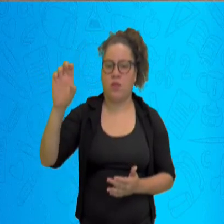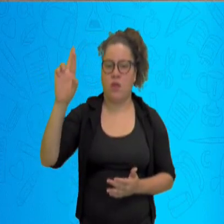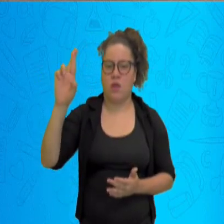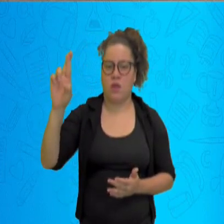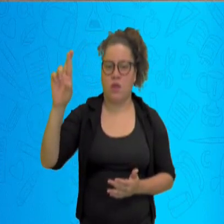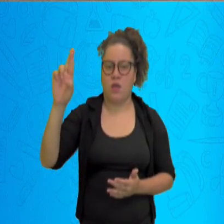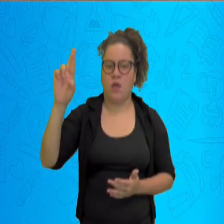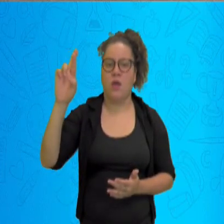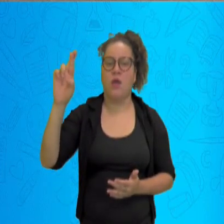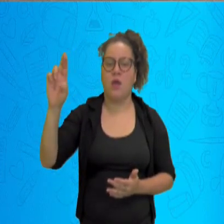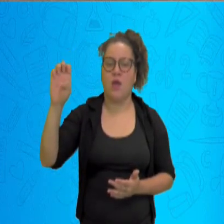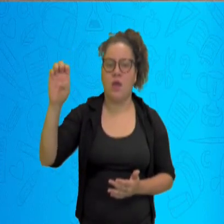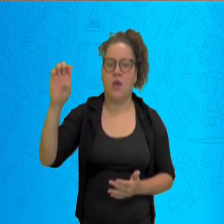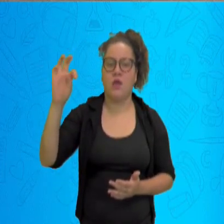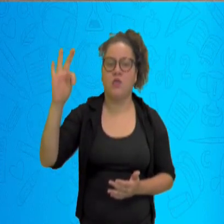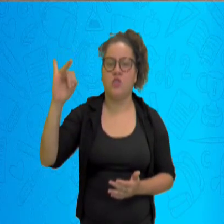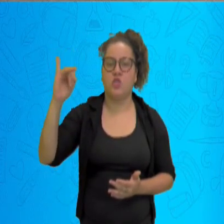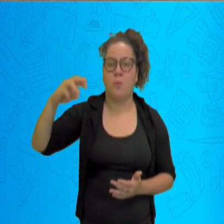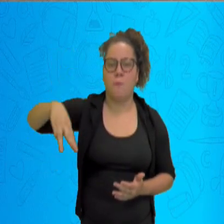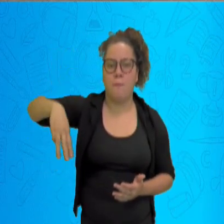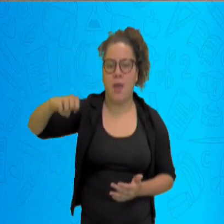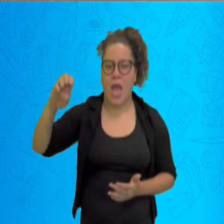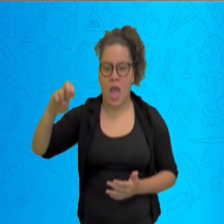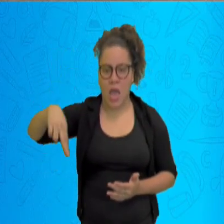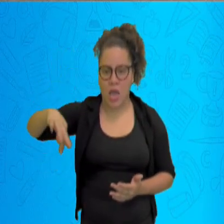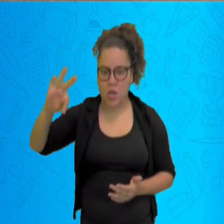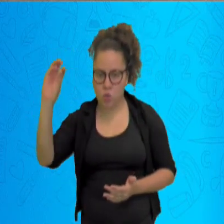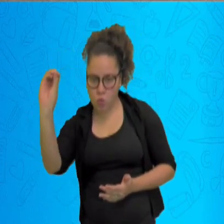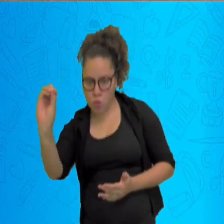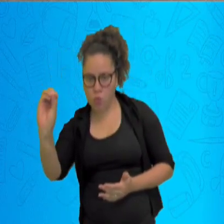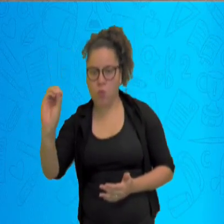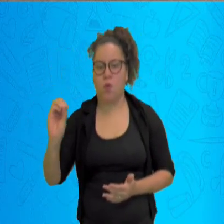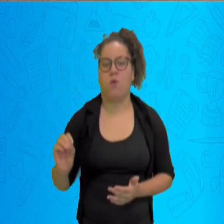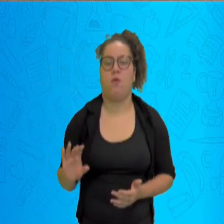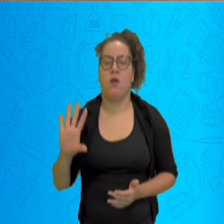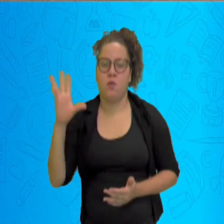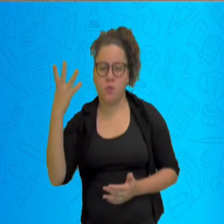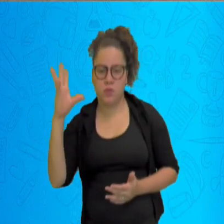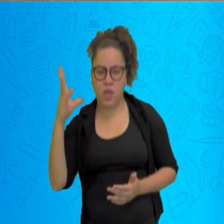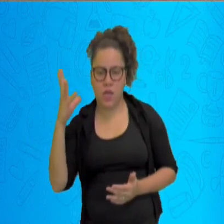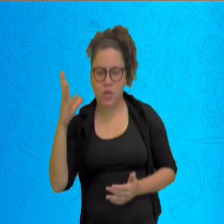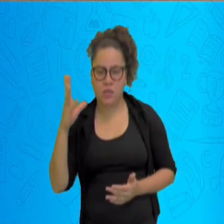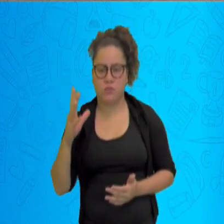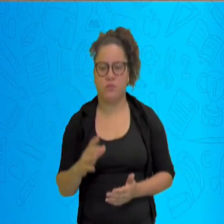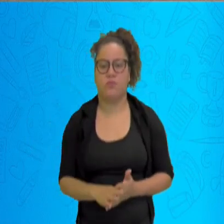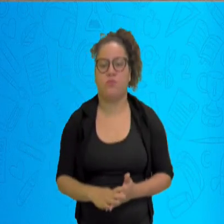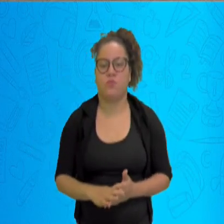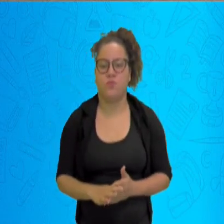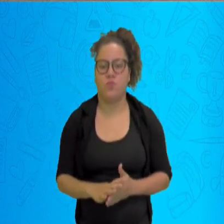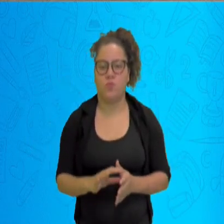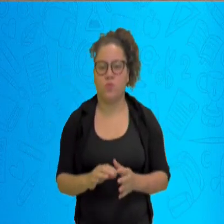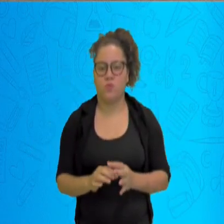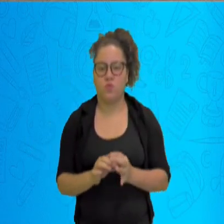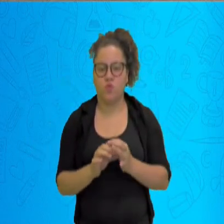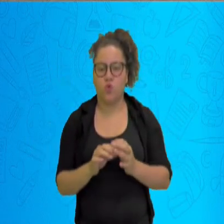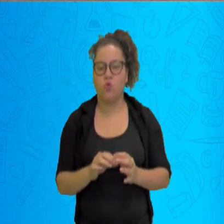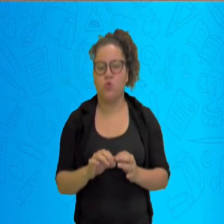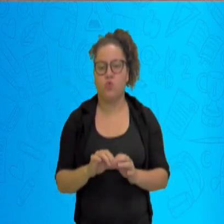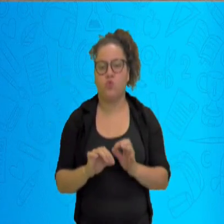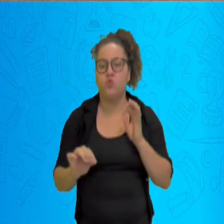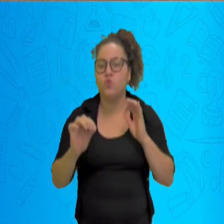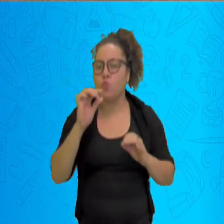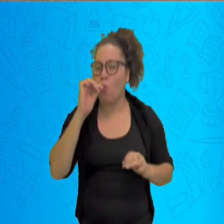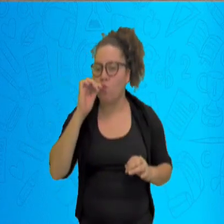derretimento. Você compra um chuque, coloca na geladeira para manter ele